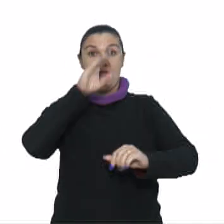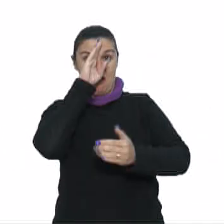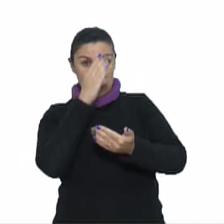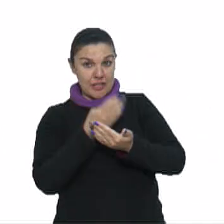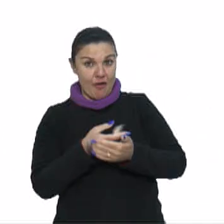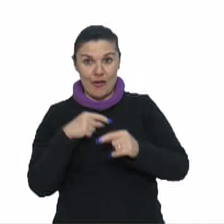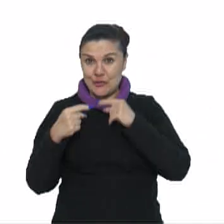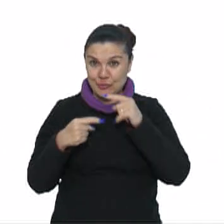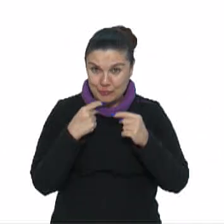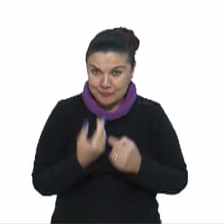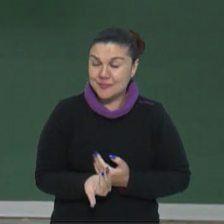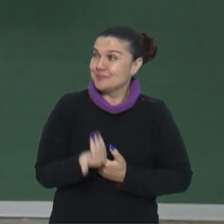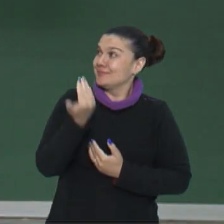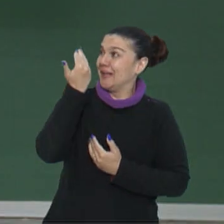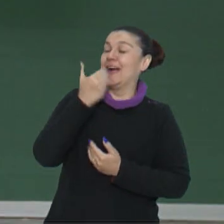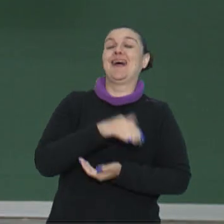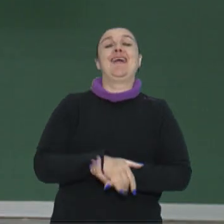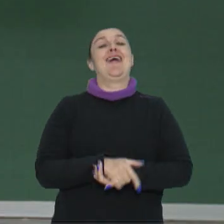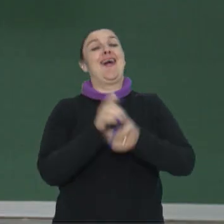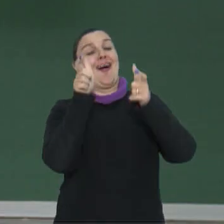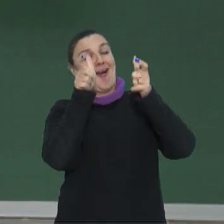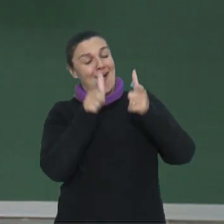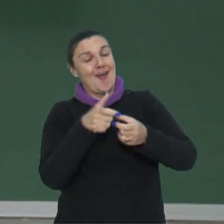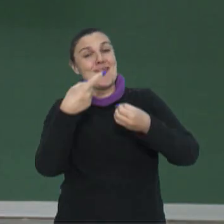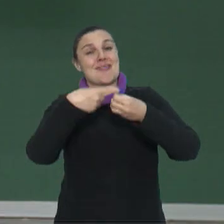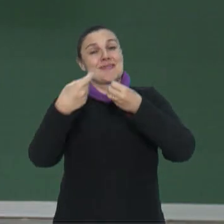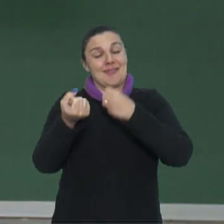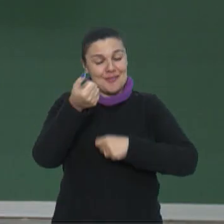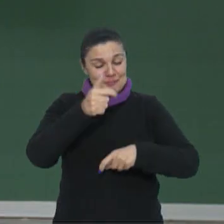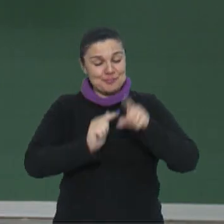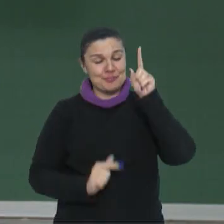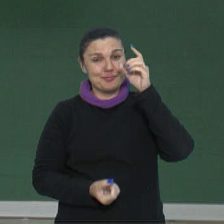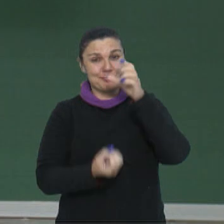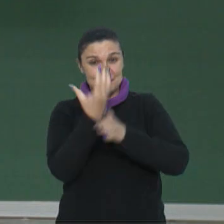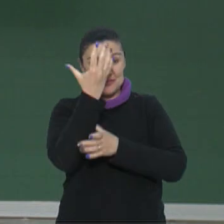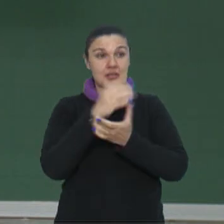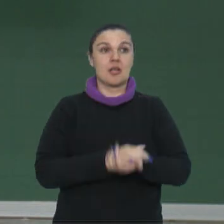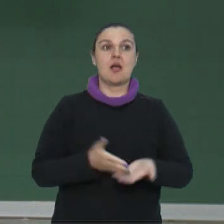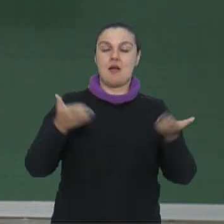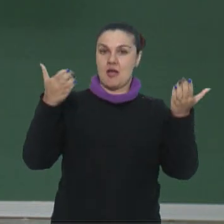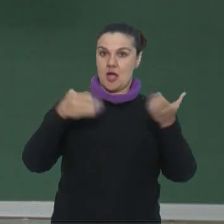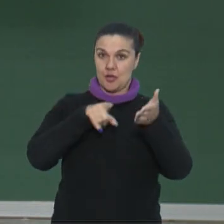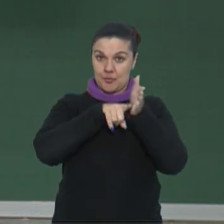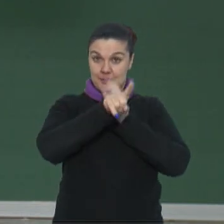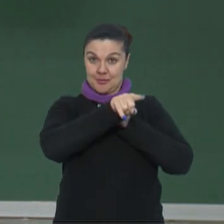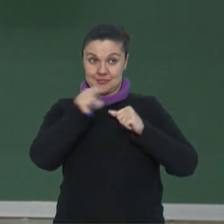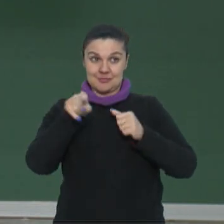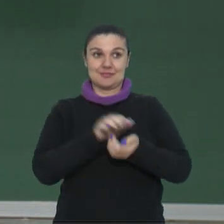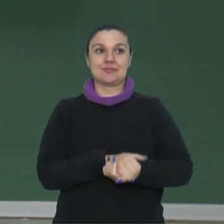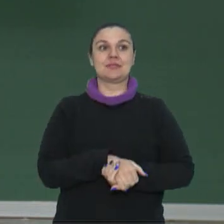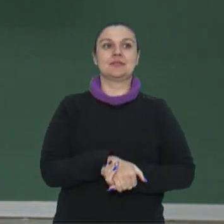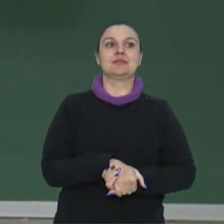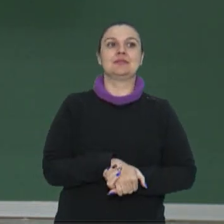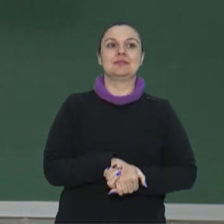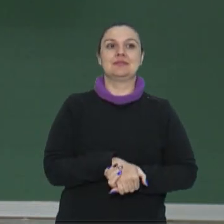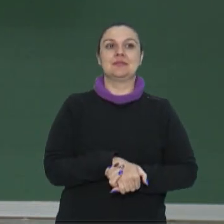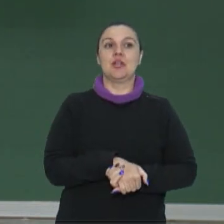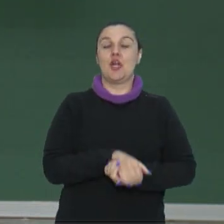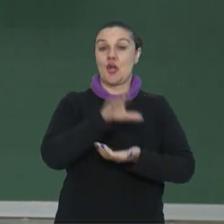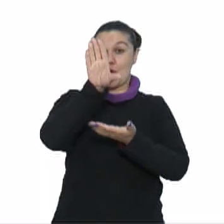dúvida aonde que a cidade foi desenvolvida. E agora a primeira atividade, agora é com vocês. Vamos